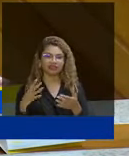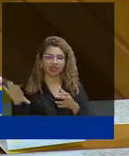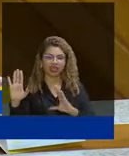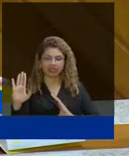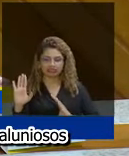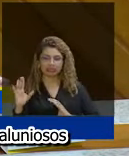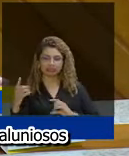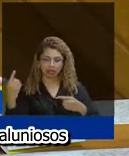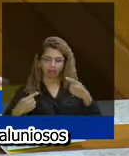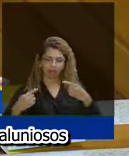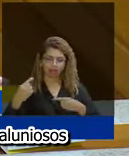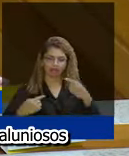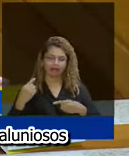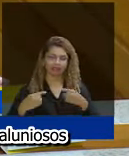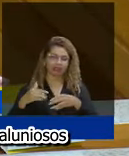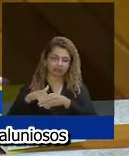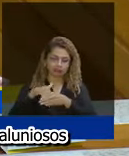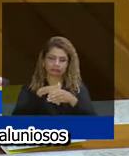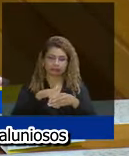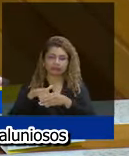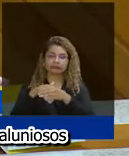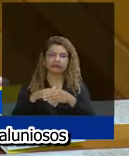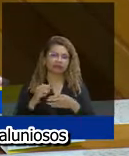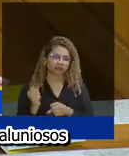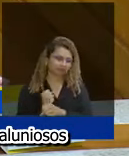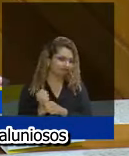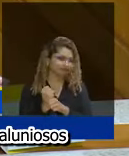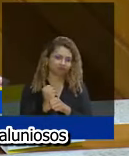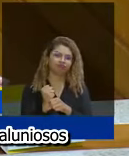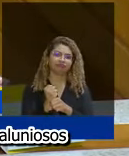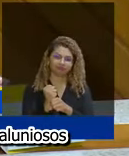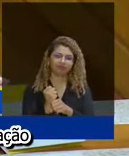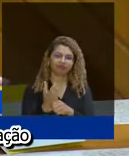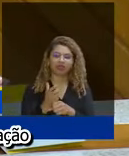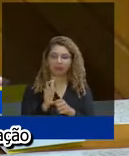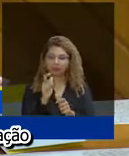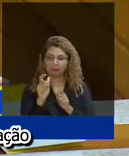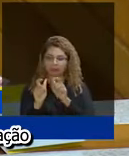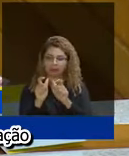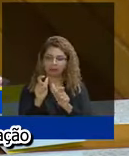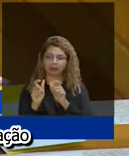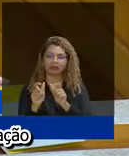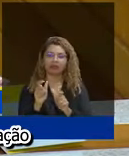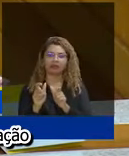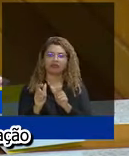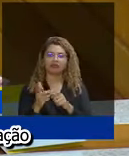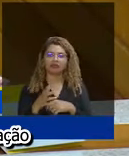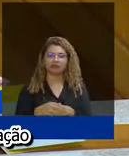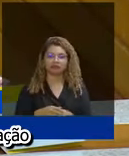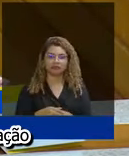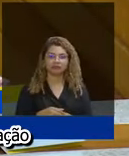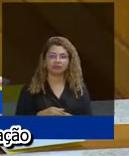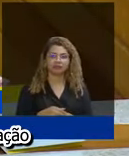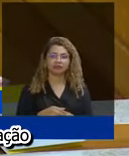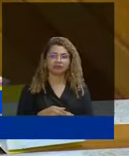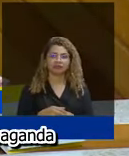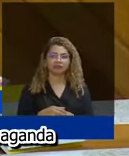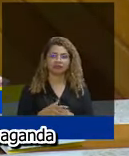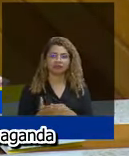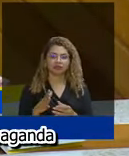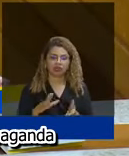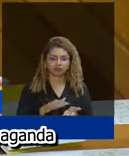embargante, sempre publicando vídeos ofensivos, injuriosos e até caluniosos em suas redes sociais. Sustenta que a